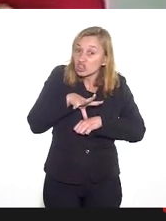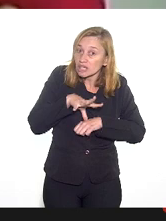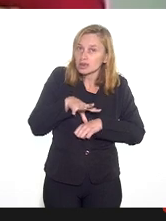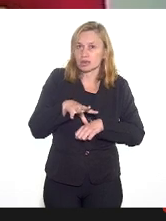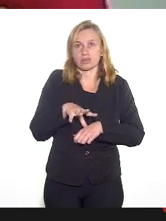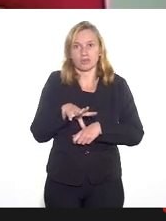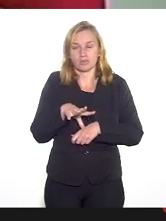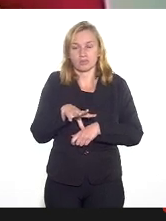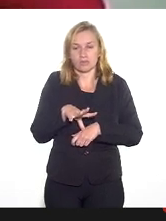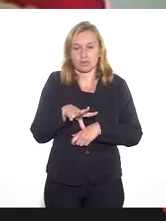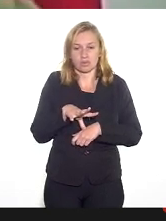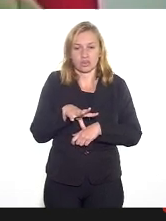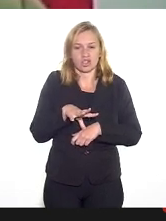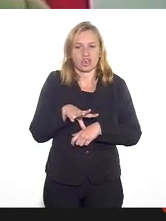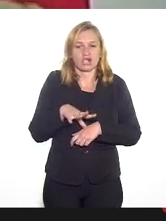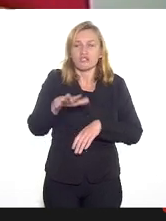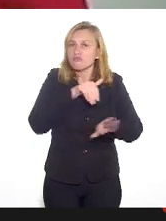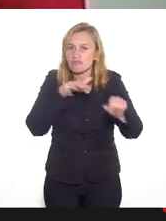que